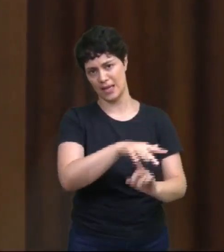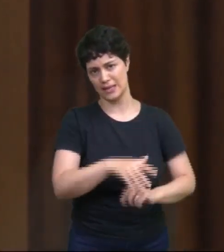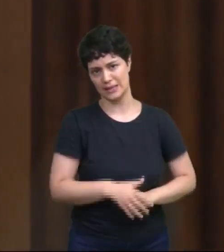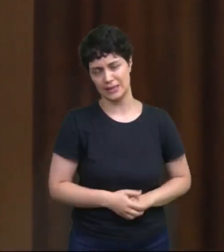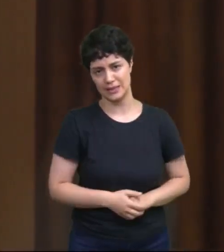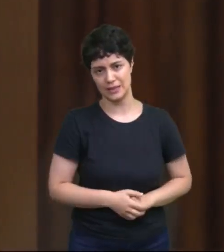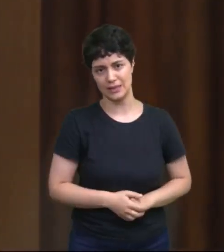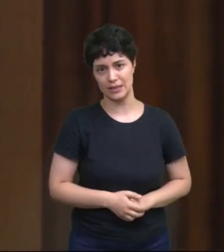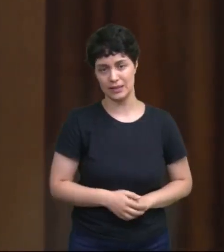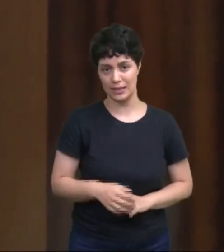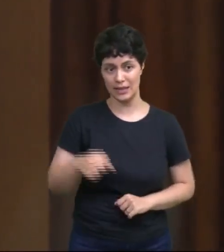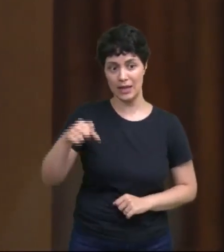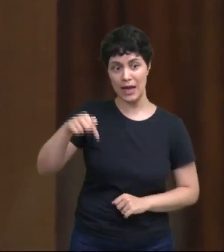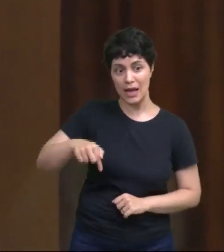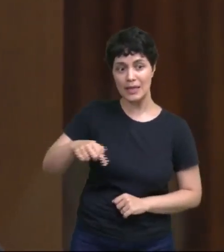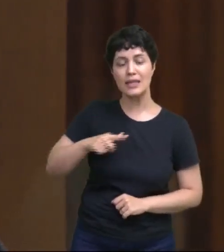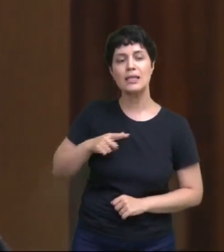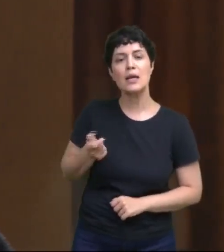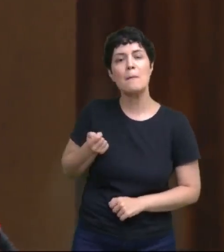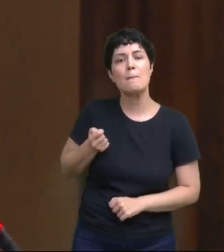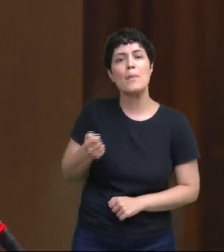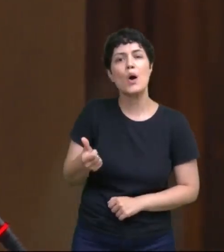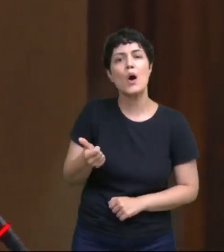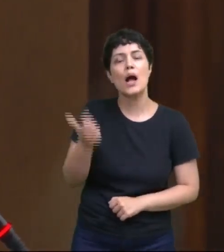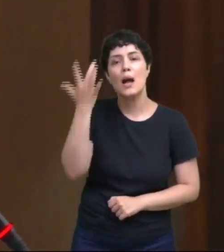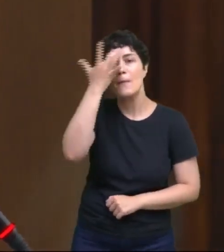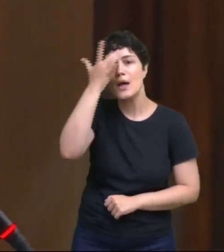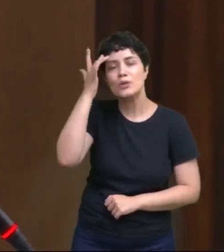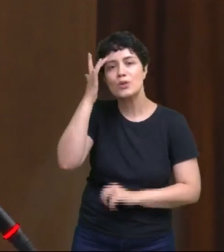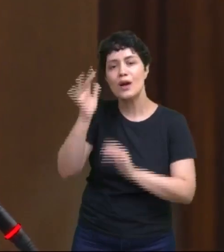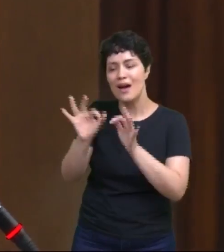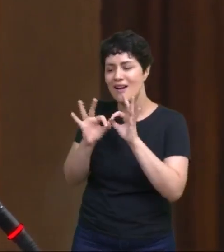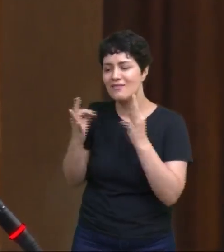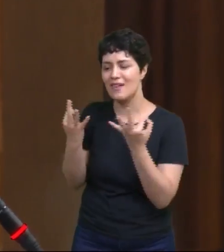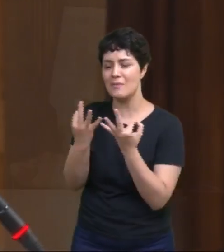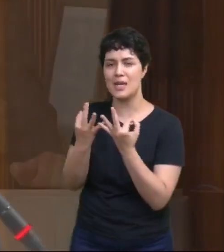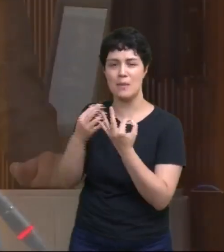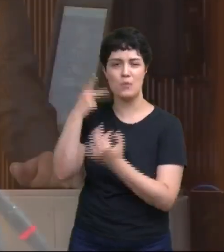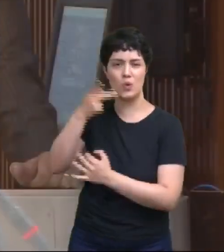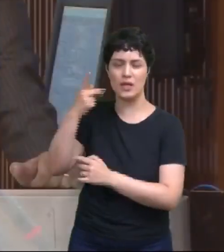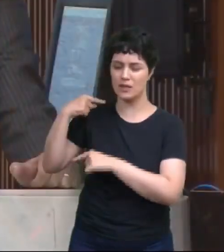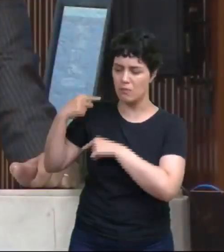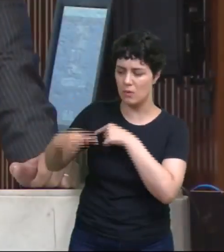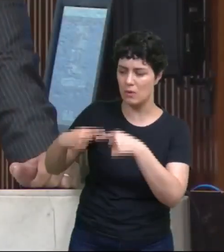estão aqui, que vêm de uma família política, sabem e entendem o que eu estou falando.